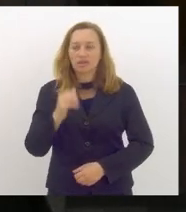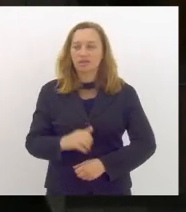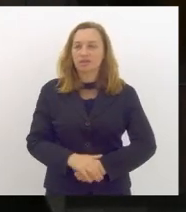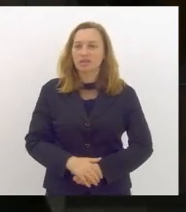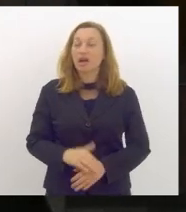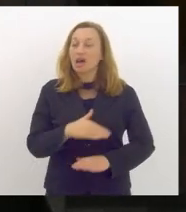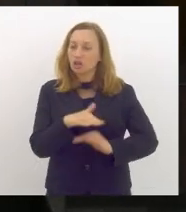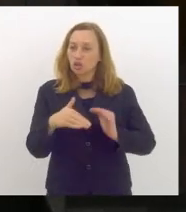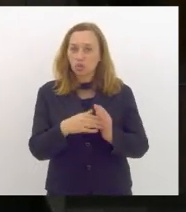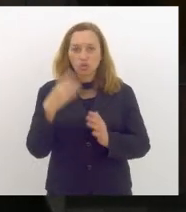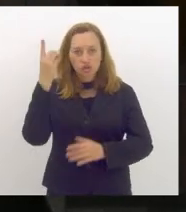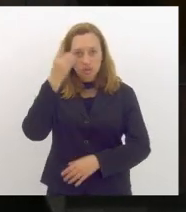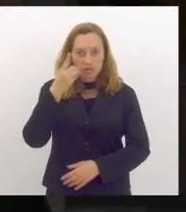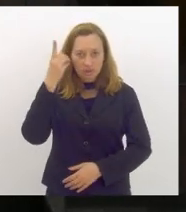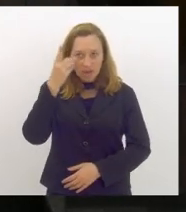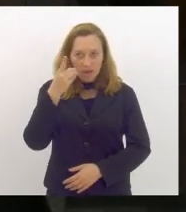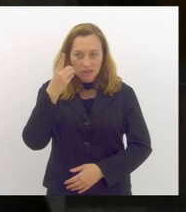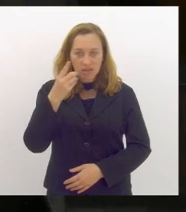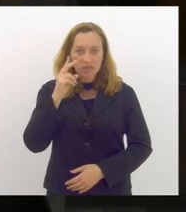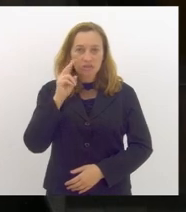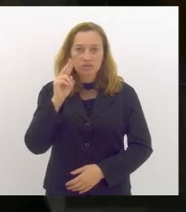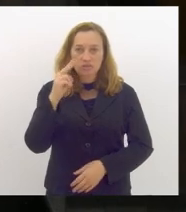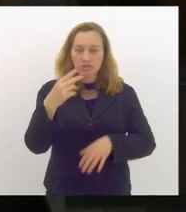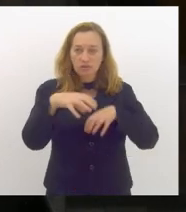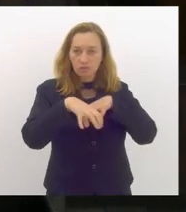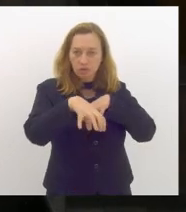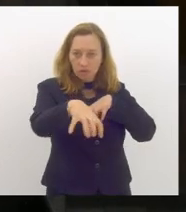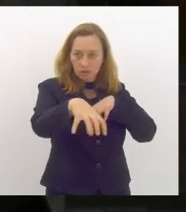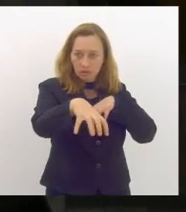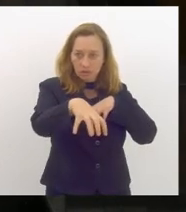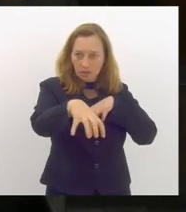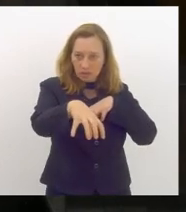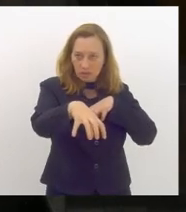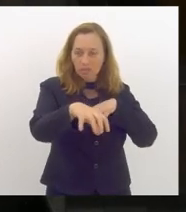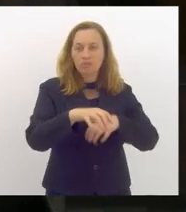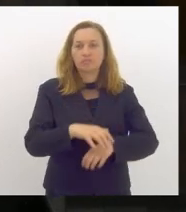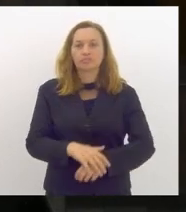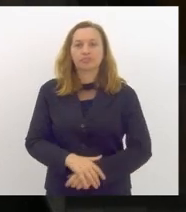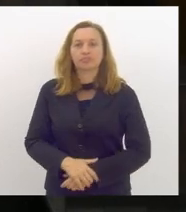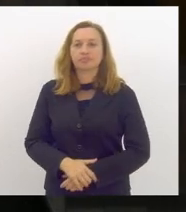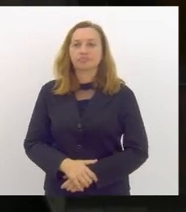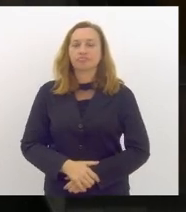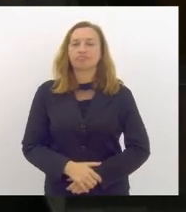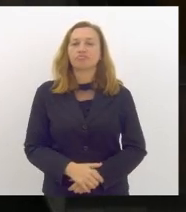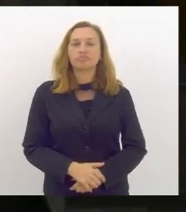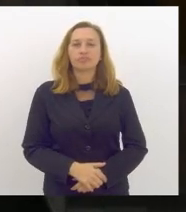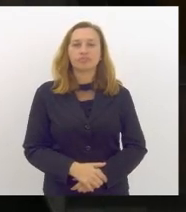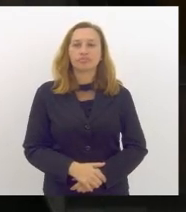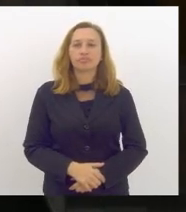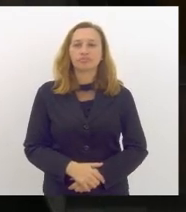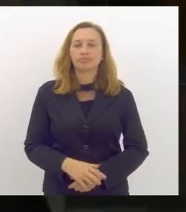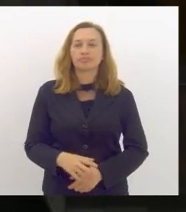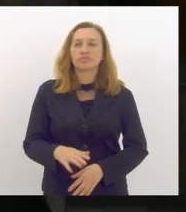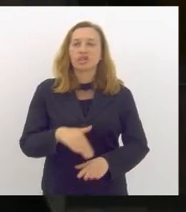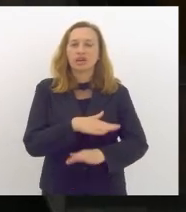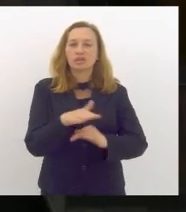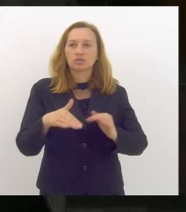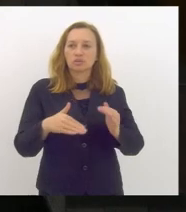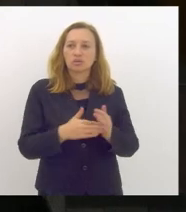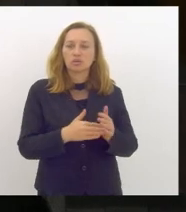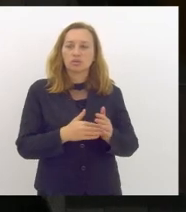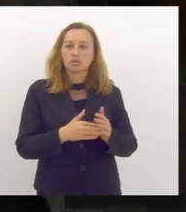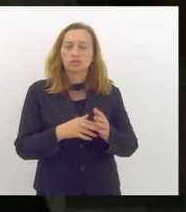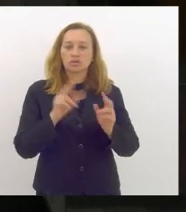senhoras e senhores deputados que nos assistem de forma remota senhor ela existe